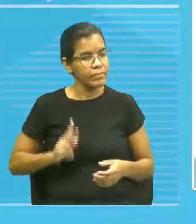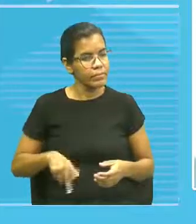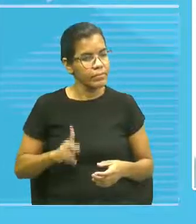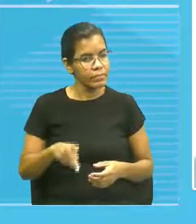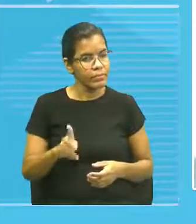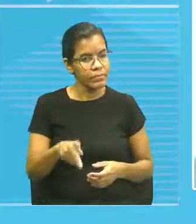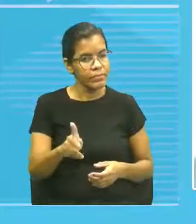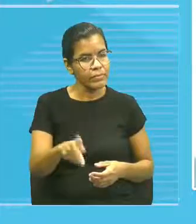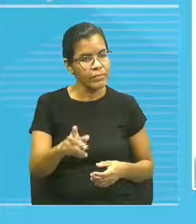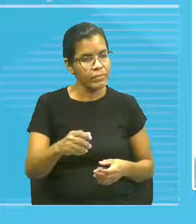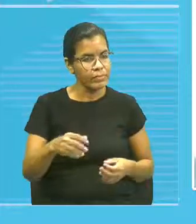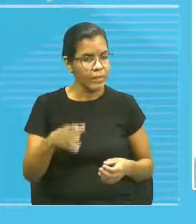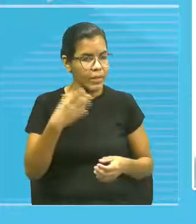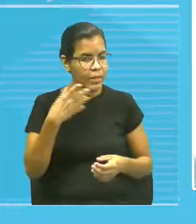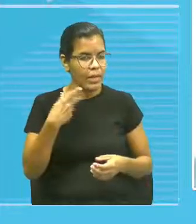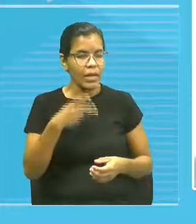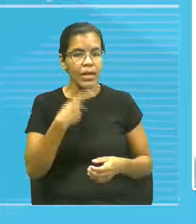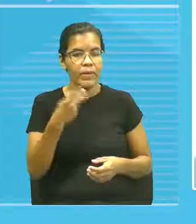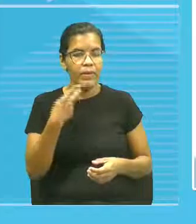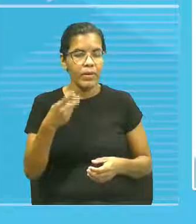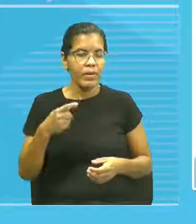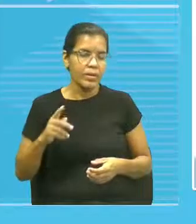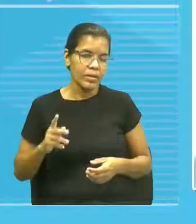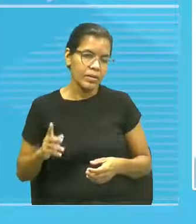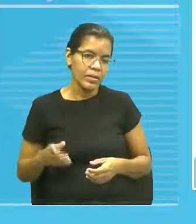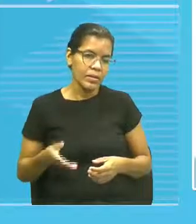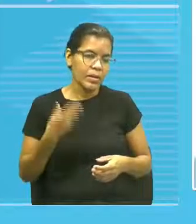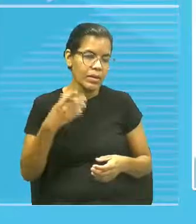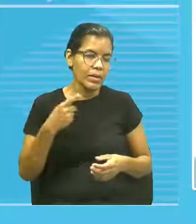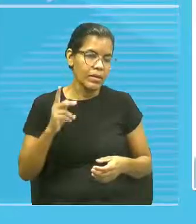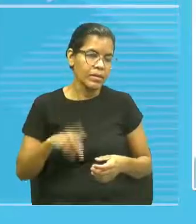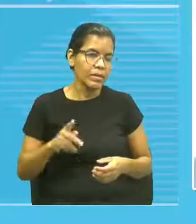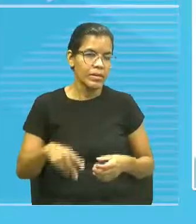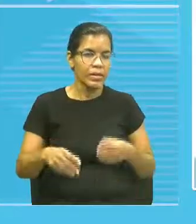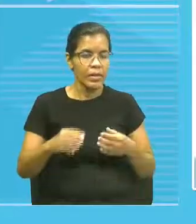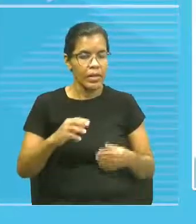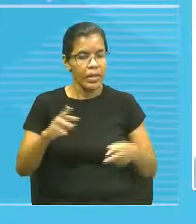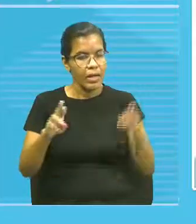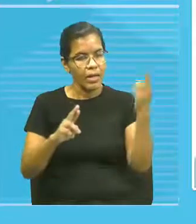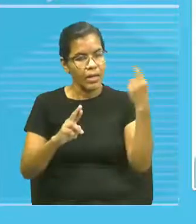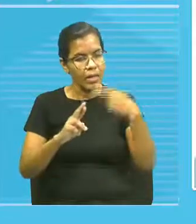Sempre calor, quando se fala em calor, sempre relacionado a outro corpo.